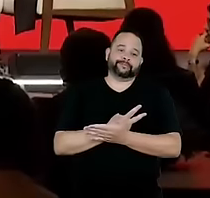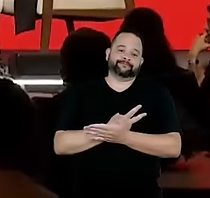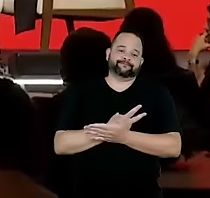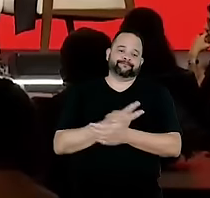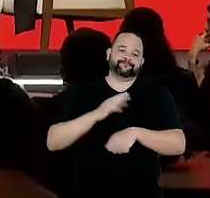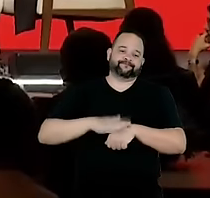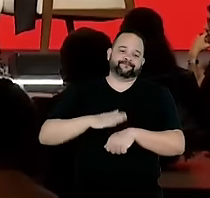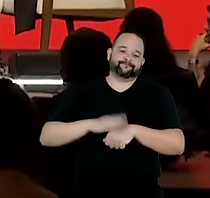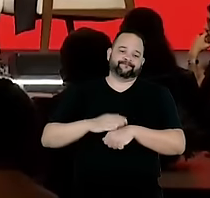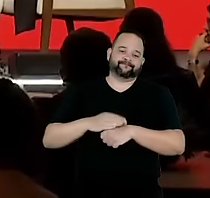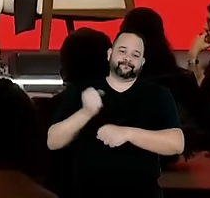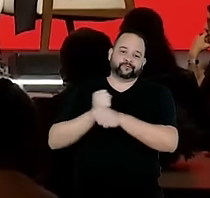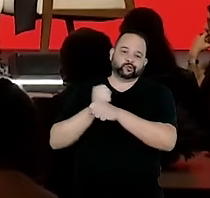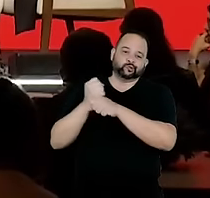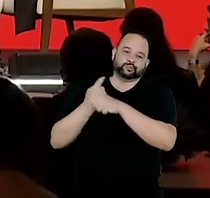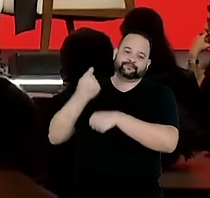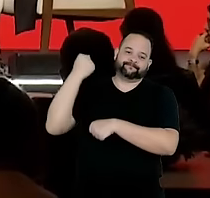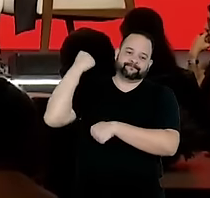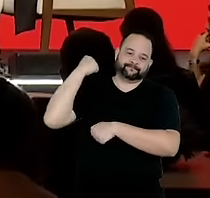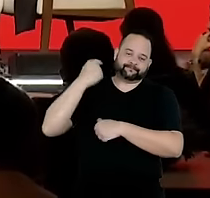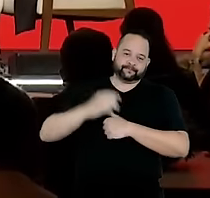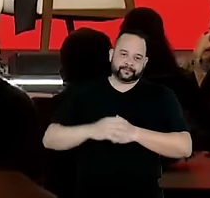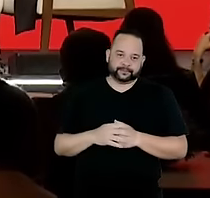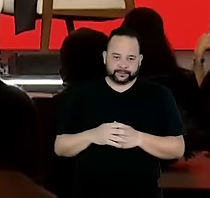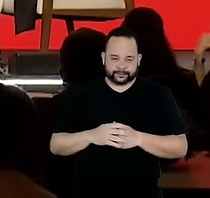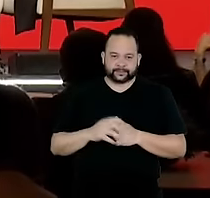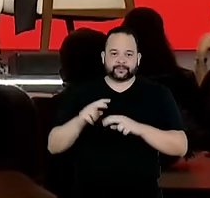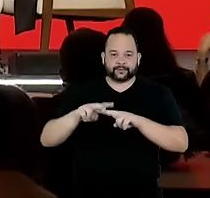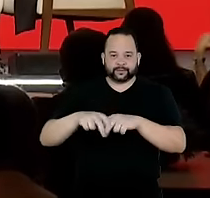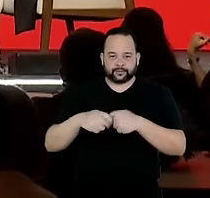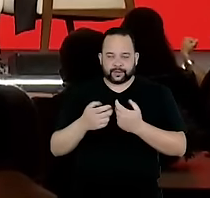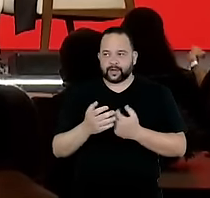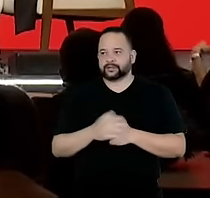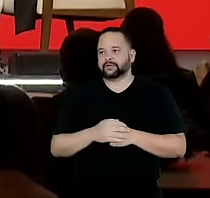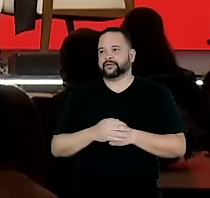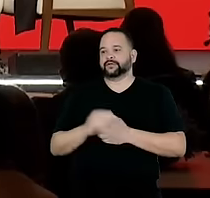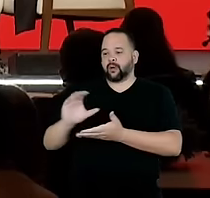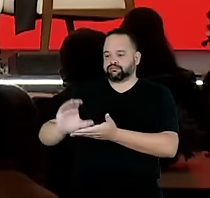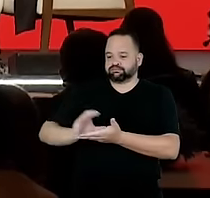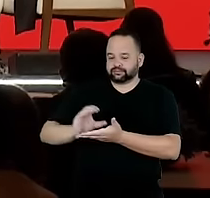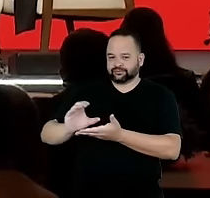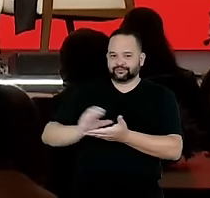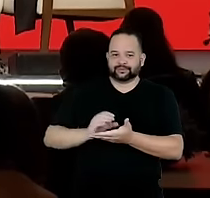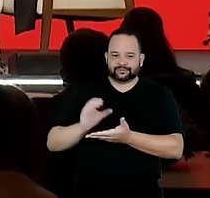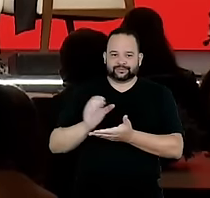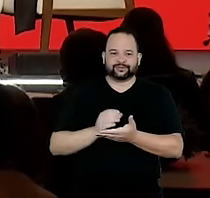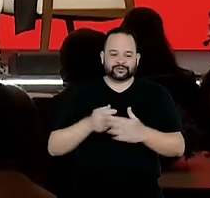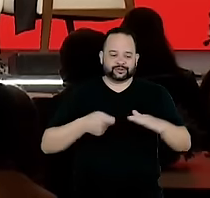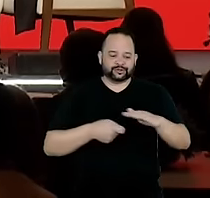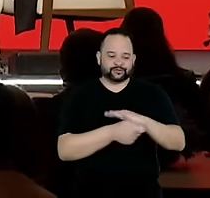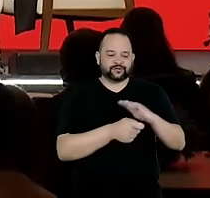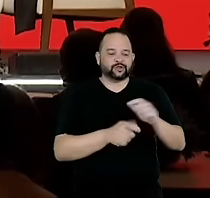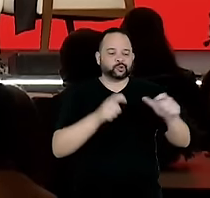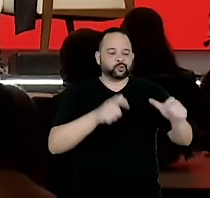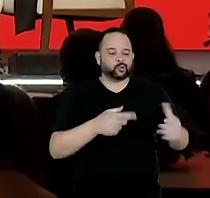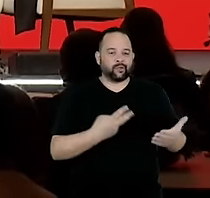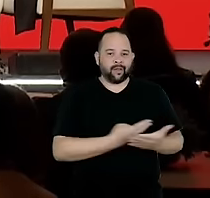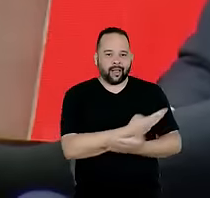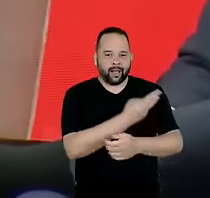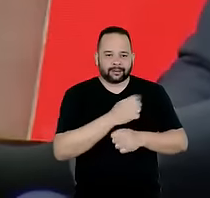com relação a a subsídios mal direcionados e e e regulação ah